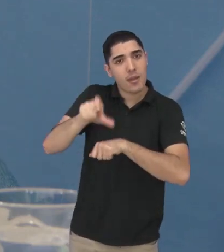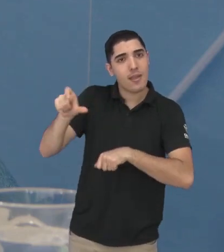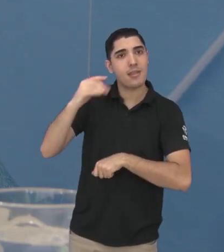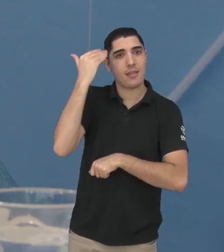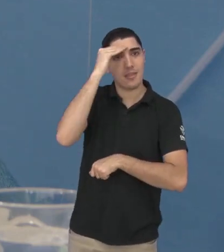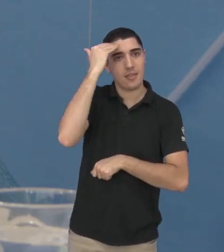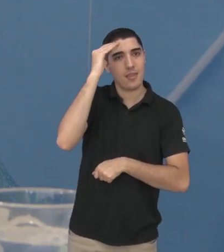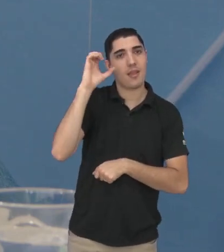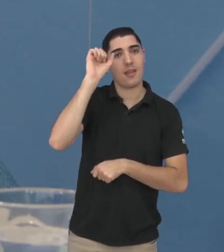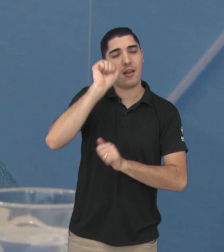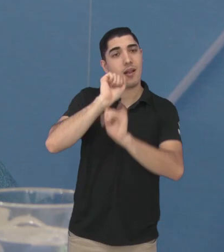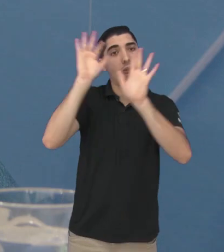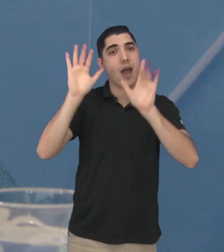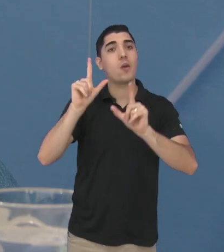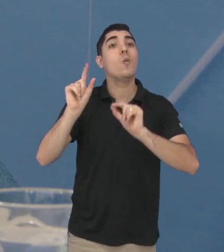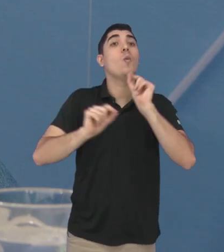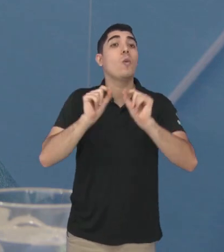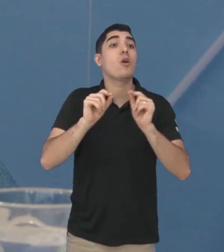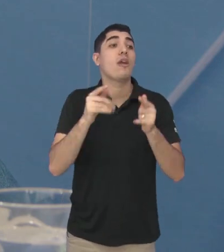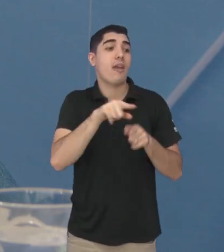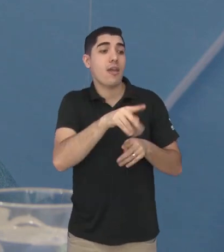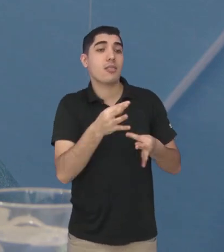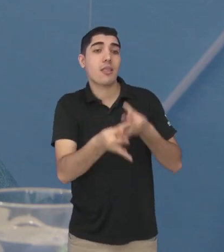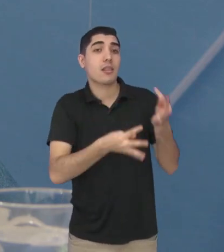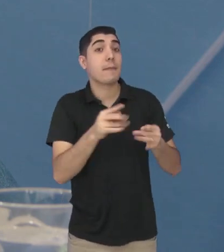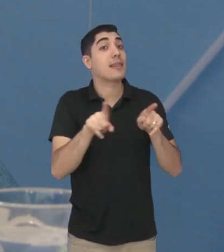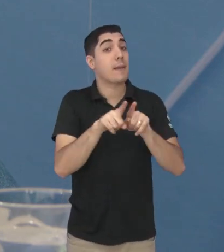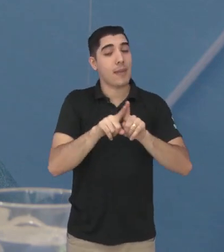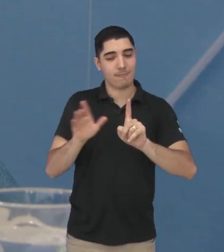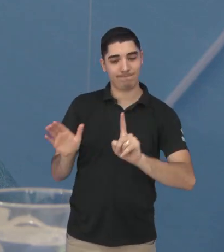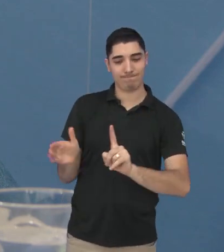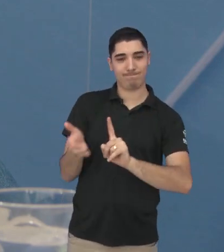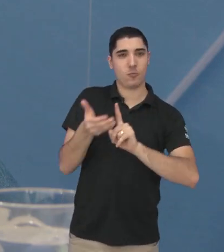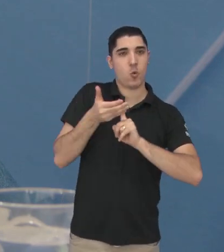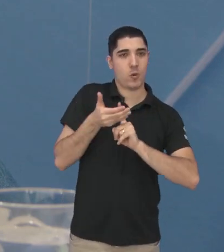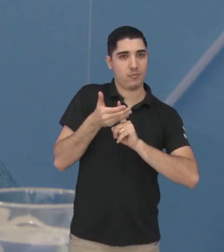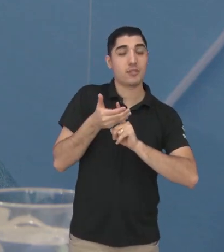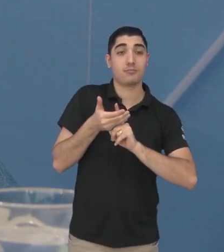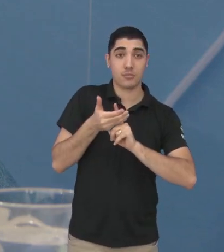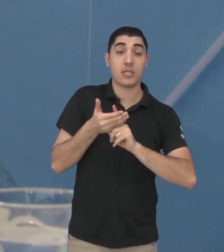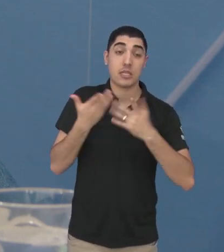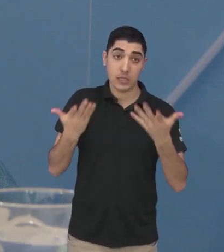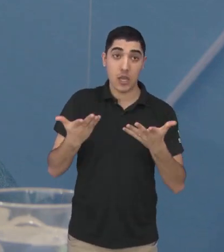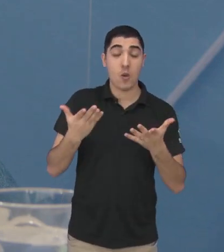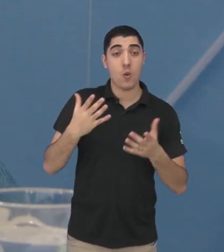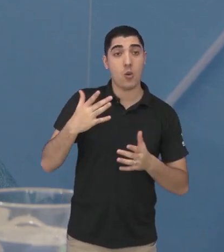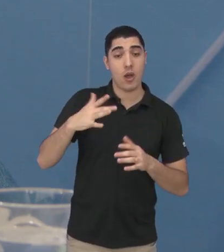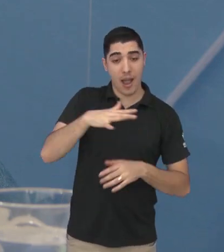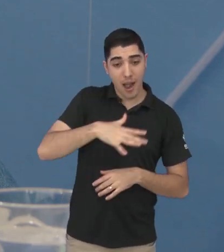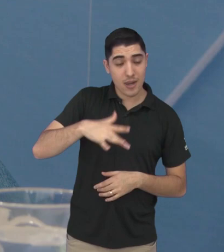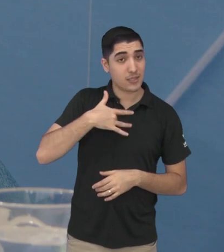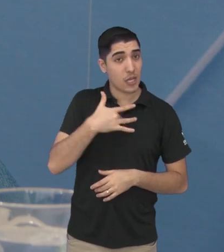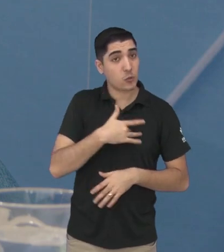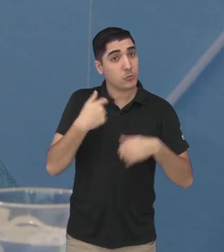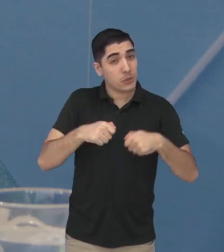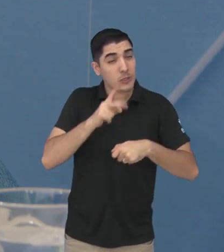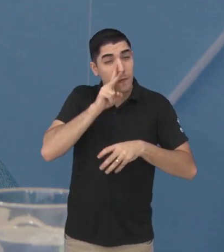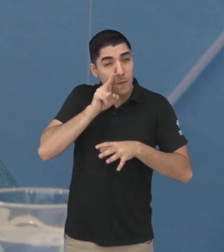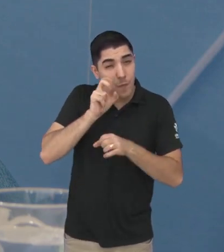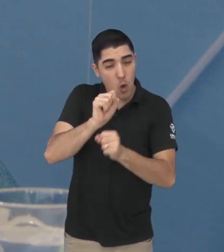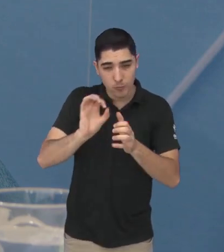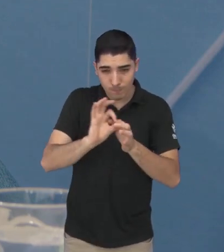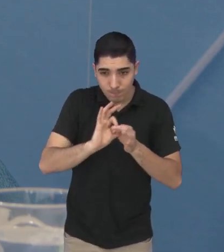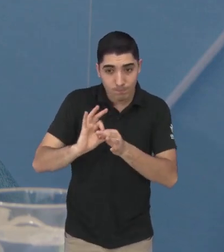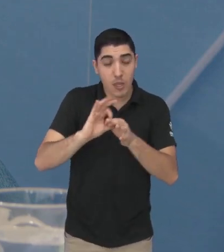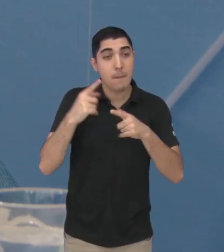que é que nós estamos tratando ali e trabalhando no acolhimento. Então, eu espero que a gente tenha um sistema de saúde forte, que